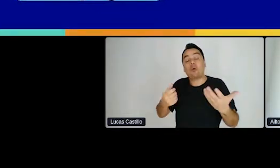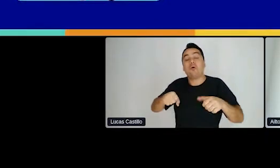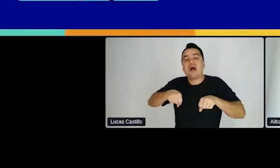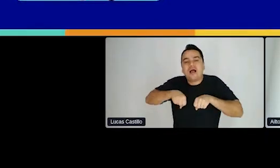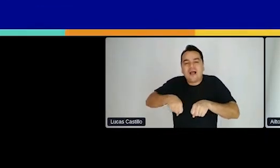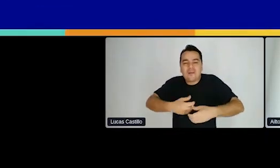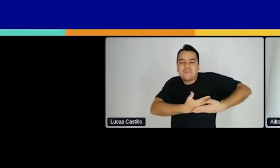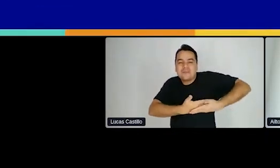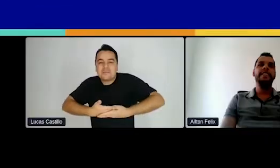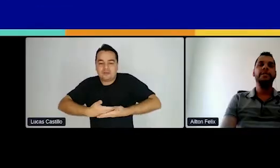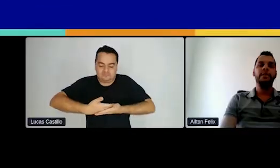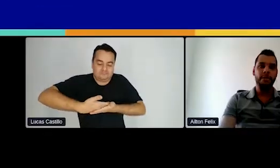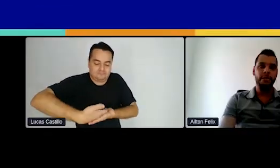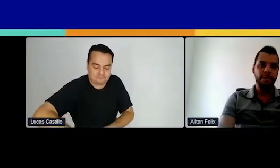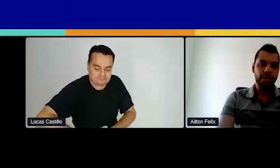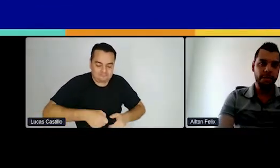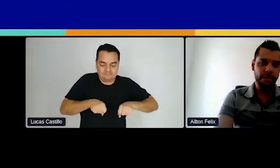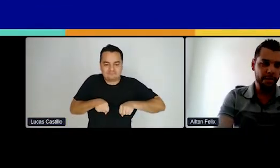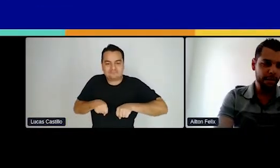E aí, né,